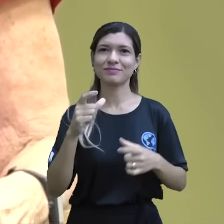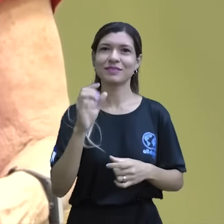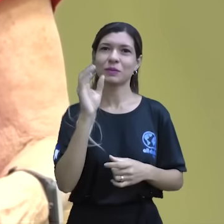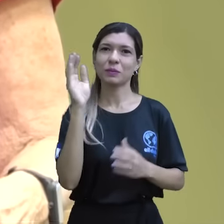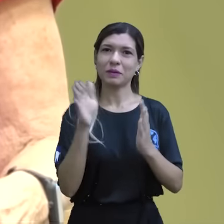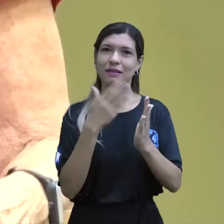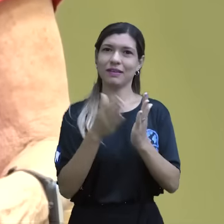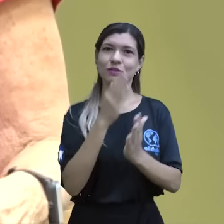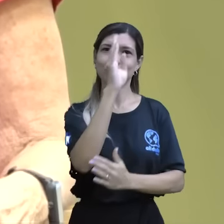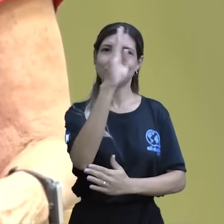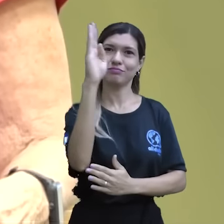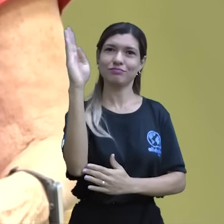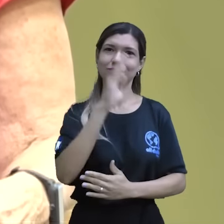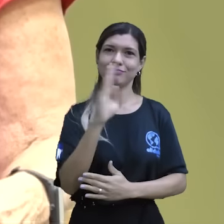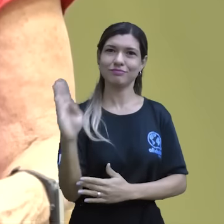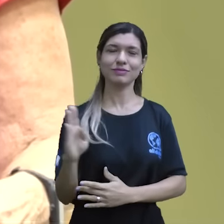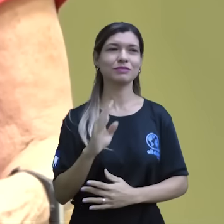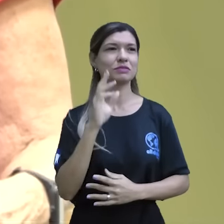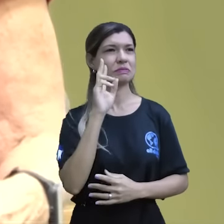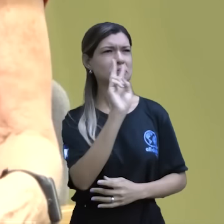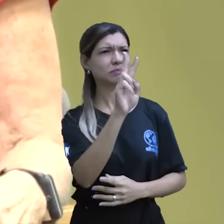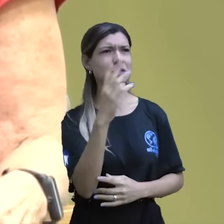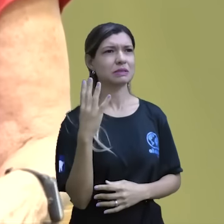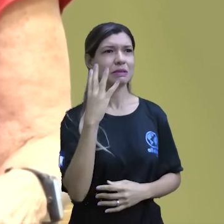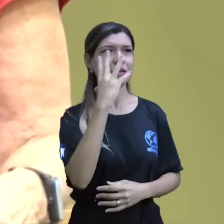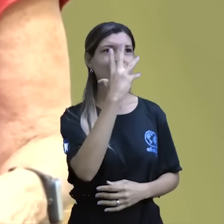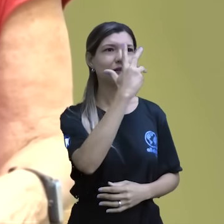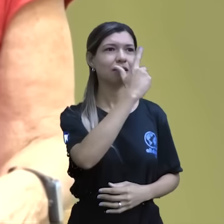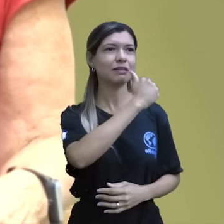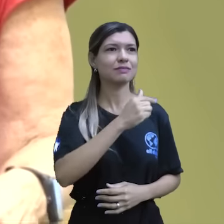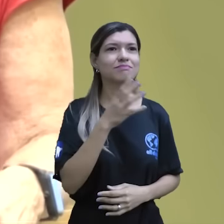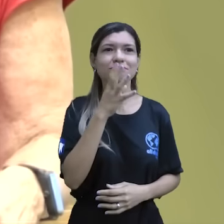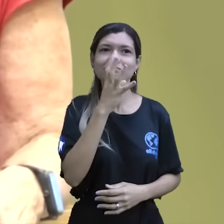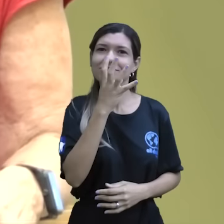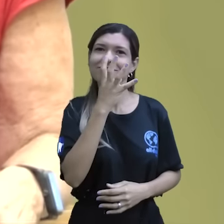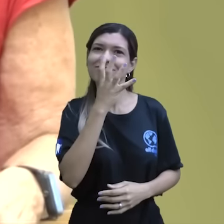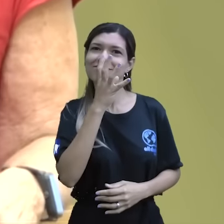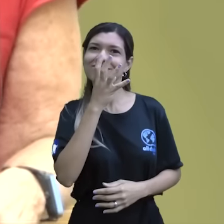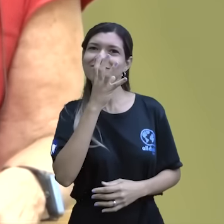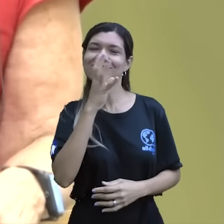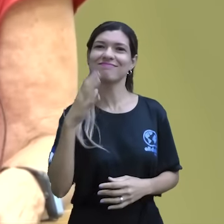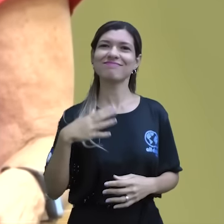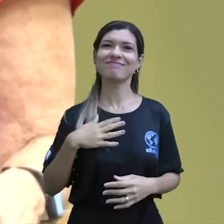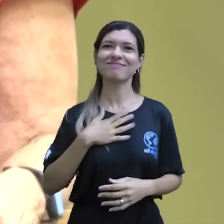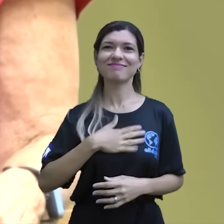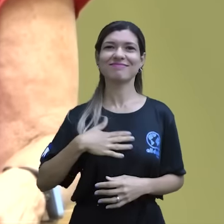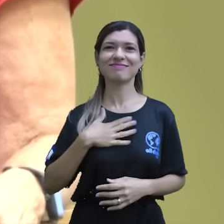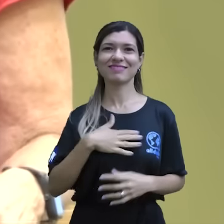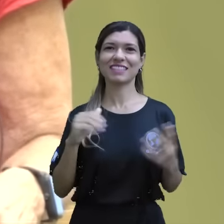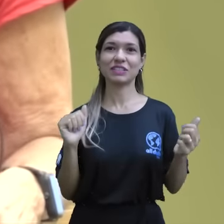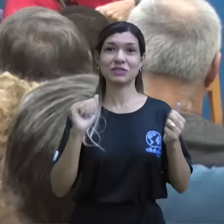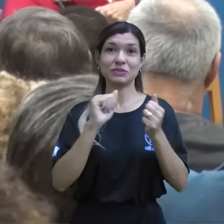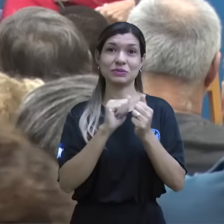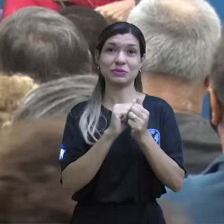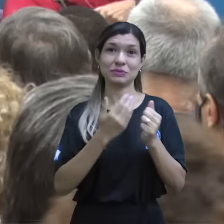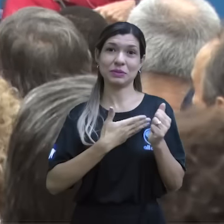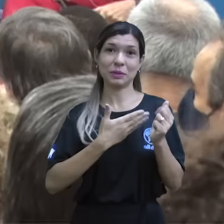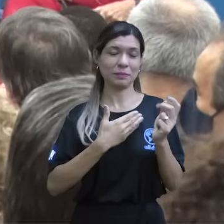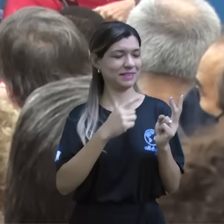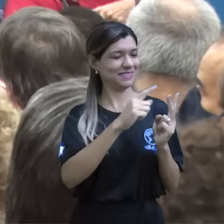com a minha parceira de outros momentos. Ele estava dizendo que a gente já está quase Chitãozinho Chororó.